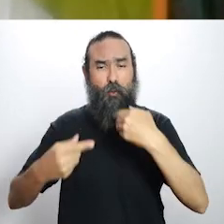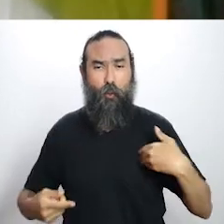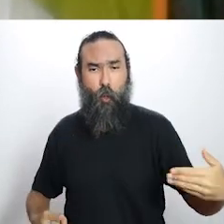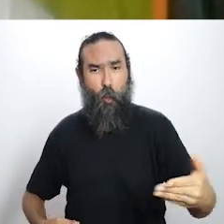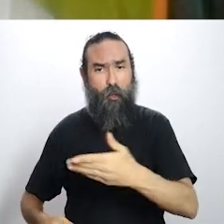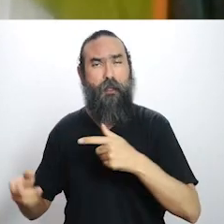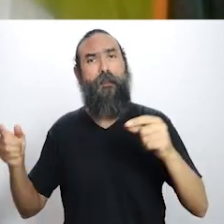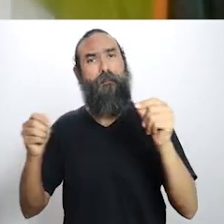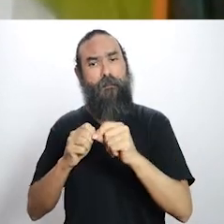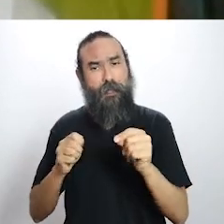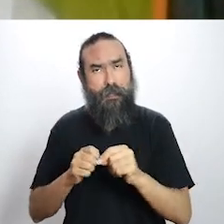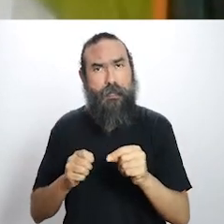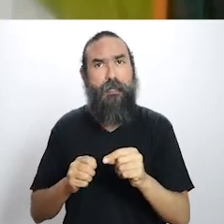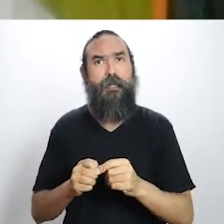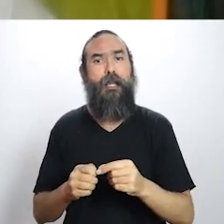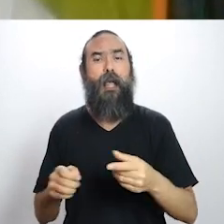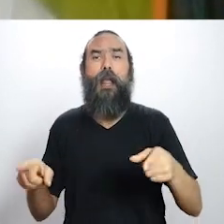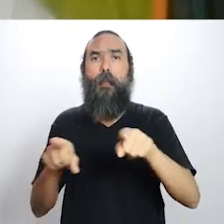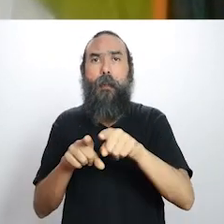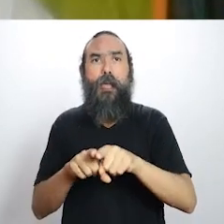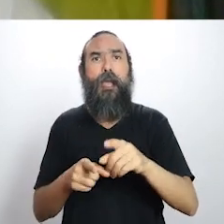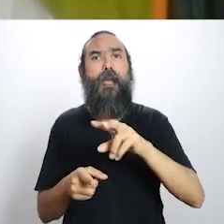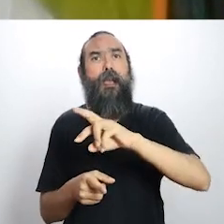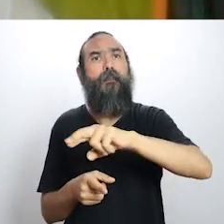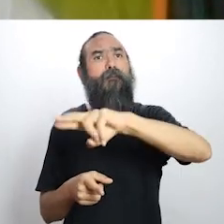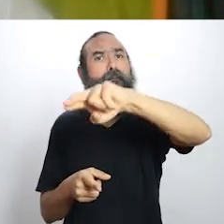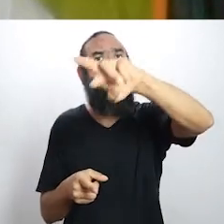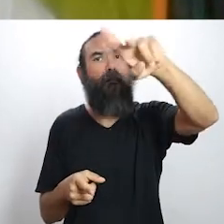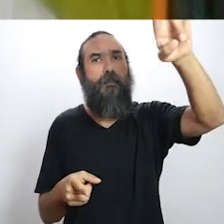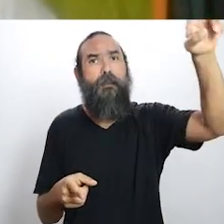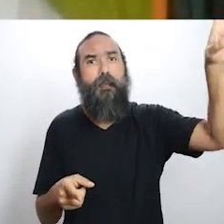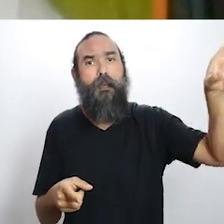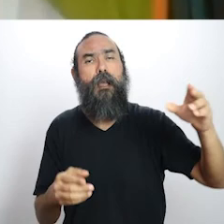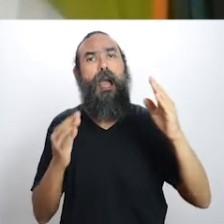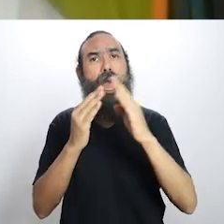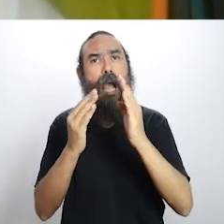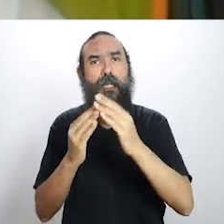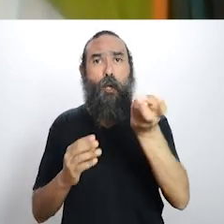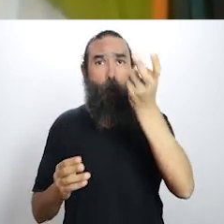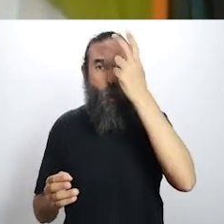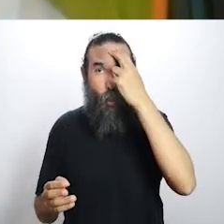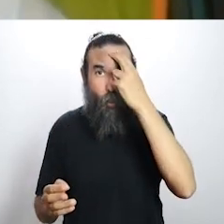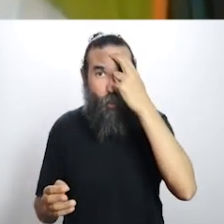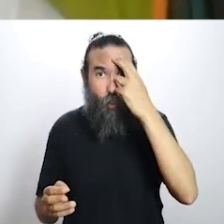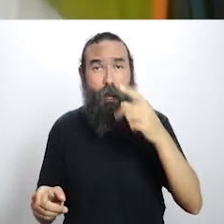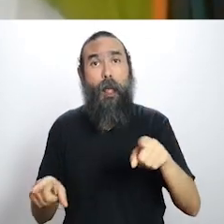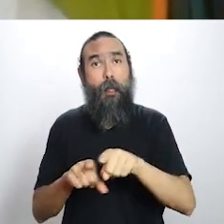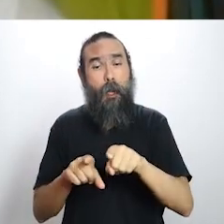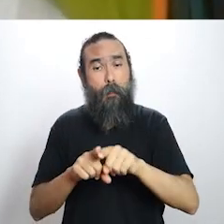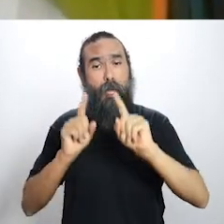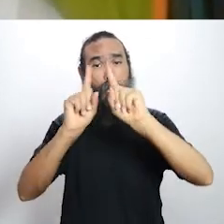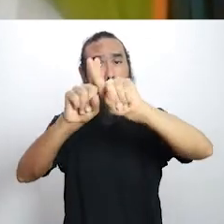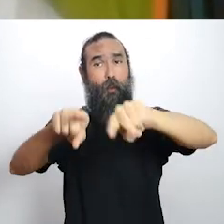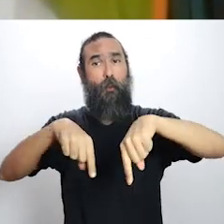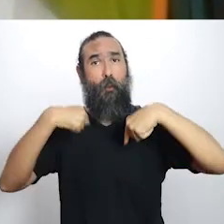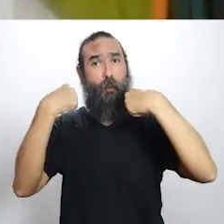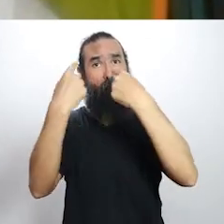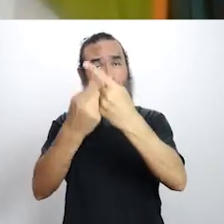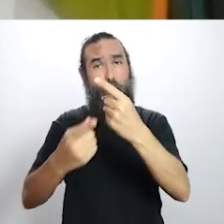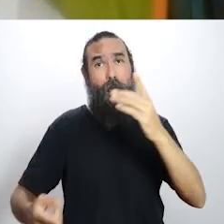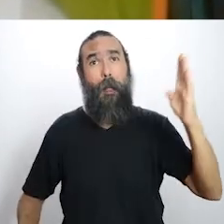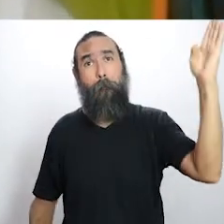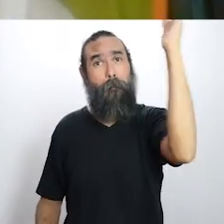que fizemos, tanto dos pontos de cultura quanto da própria Conferência Nacional de